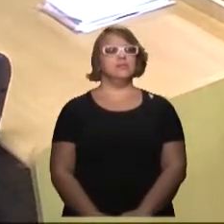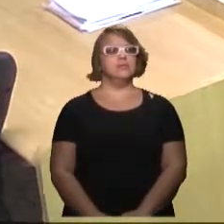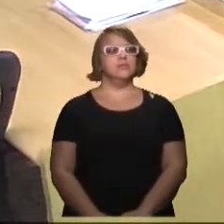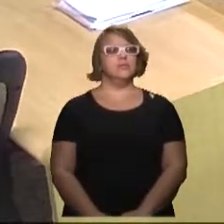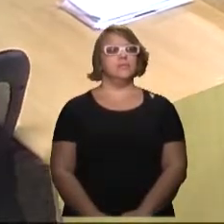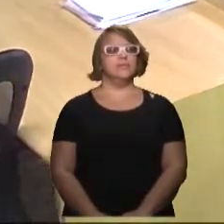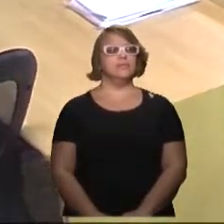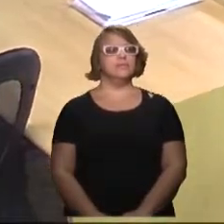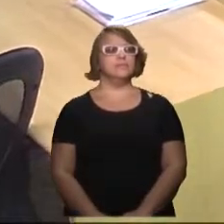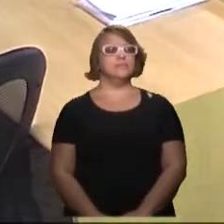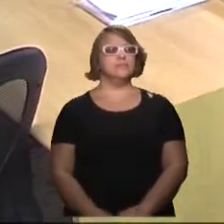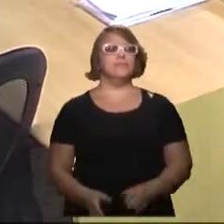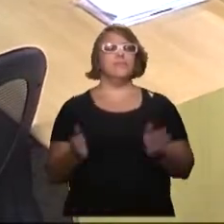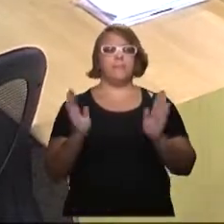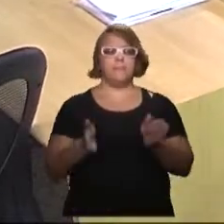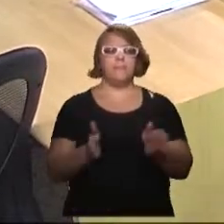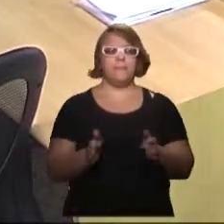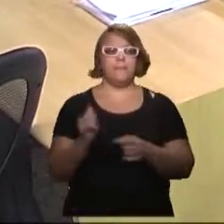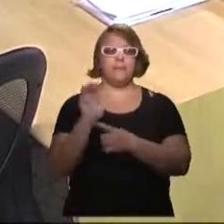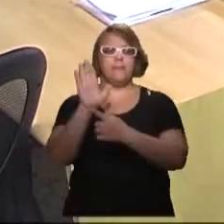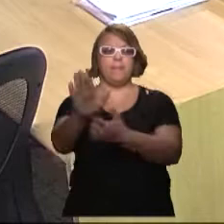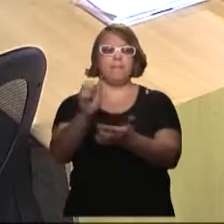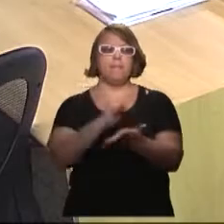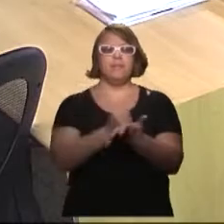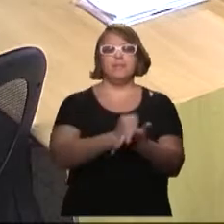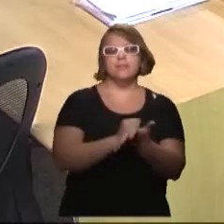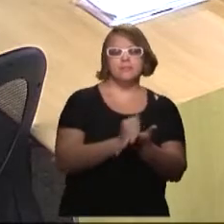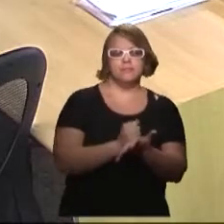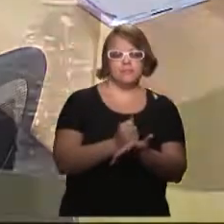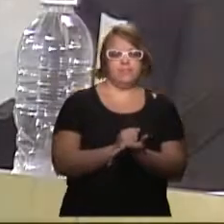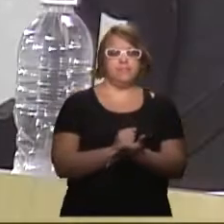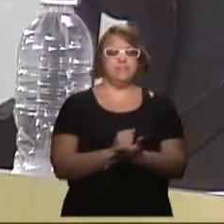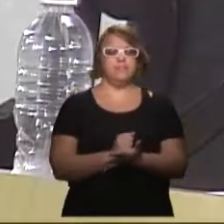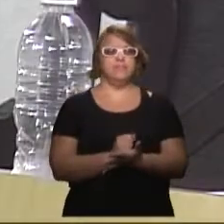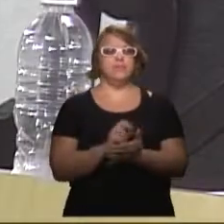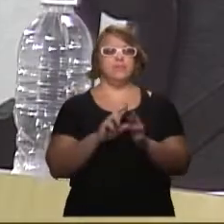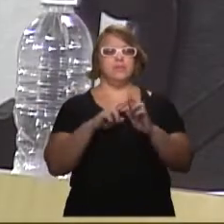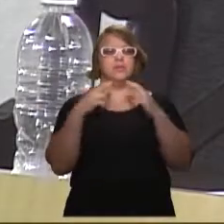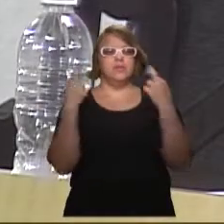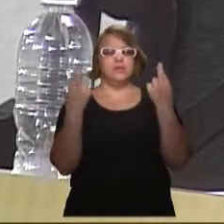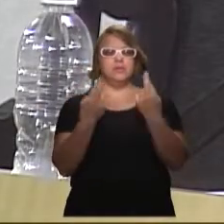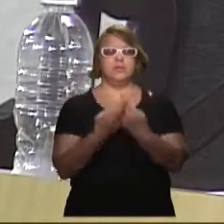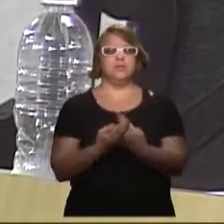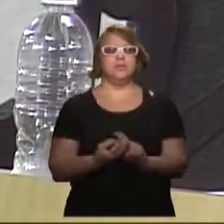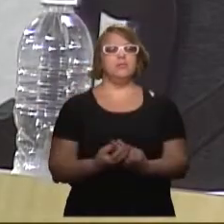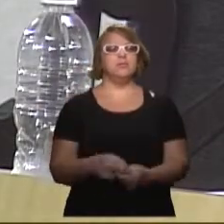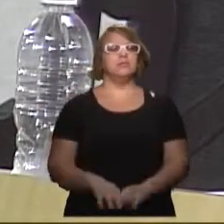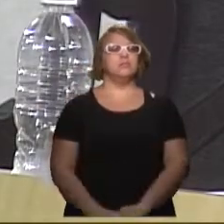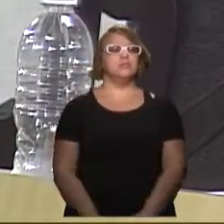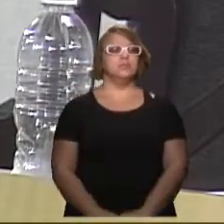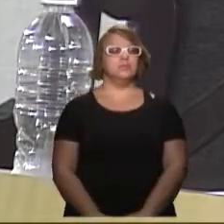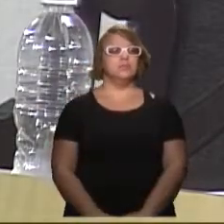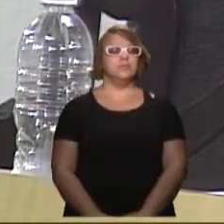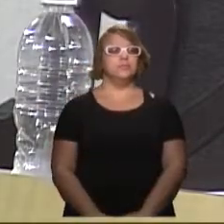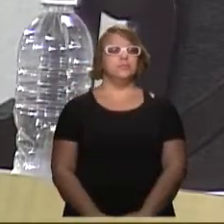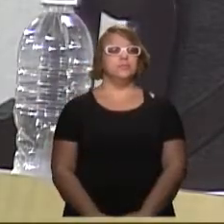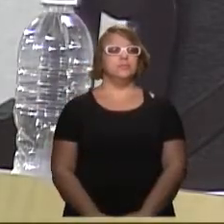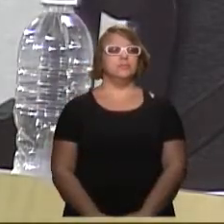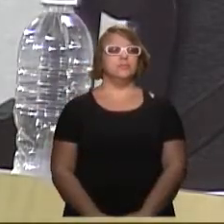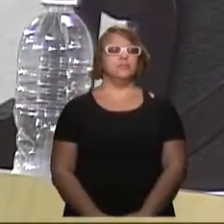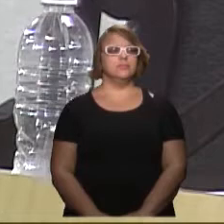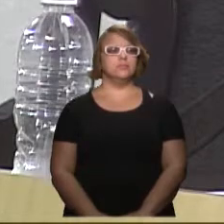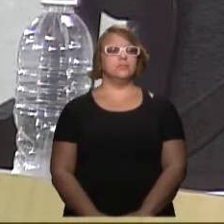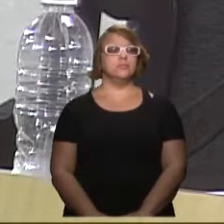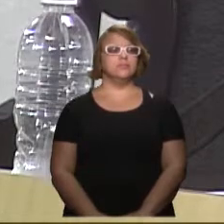hoje um requerimento para ser lido amanhã, chamando a empresa para discutir aqui, dia 2 de dezembro, a questão da isenção e a manutenção